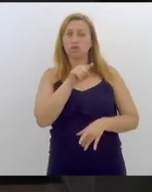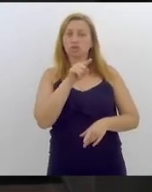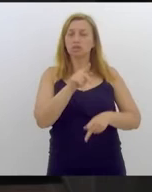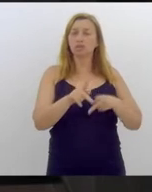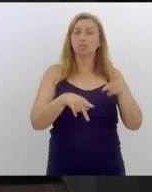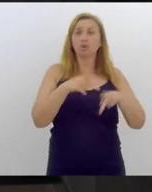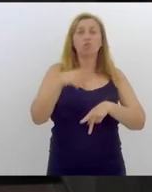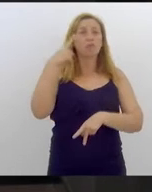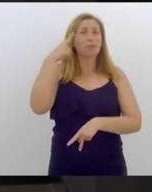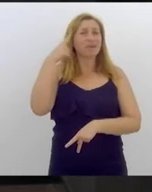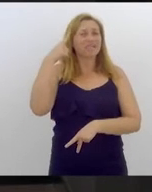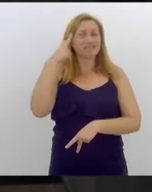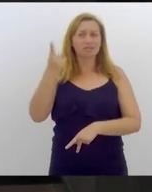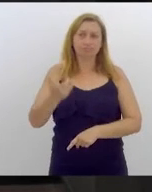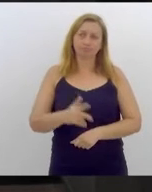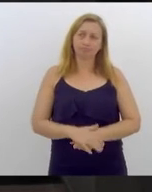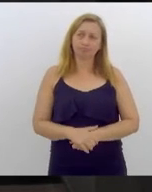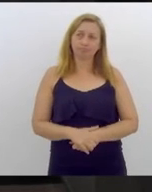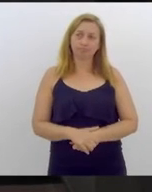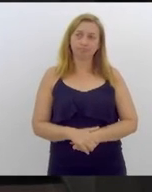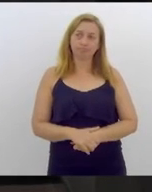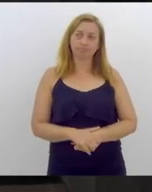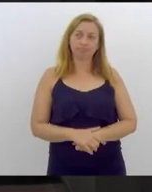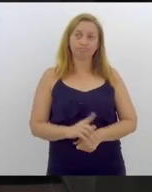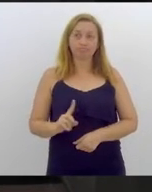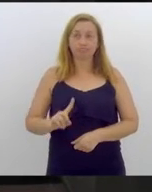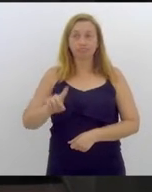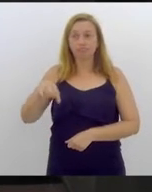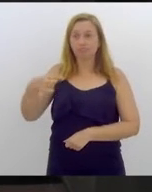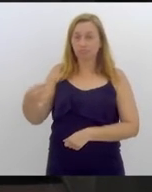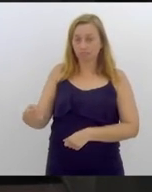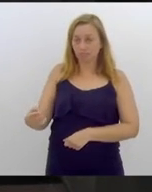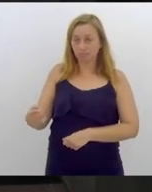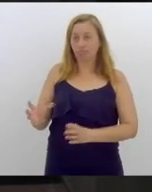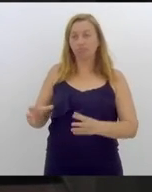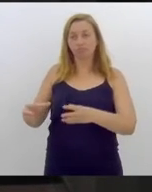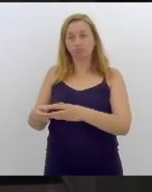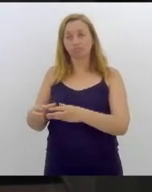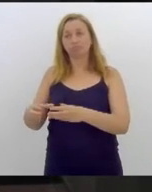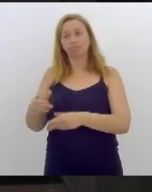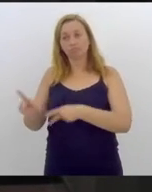pensa do restante da nossa população